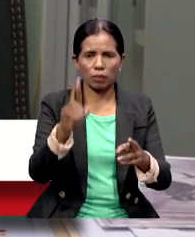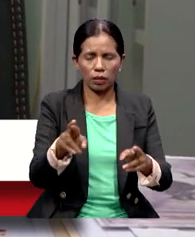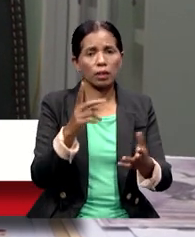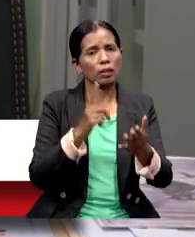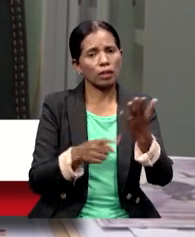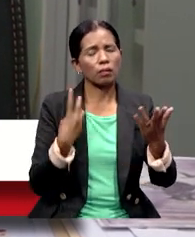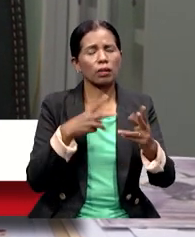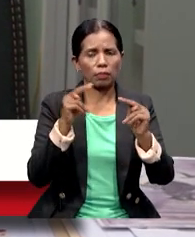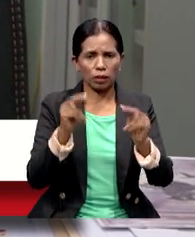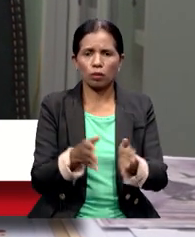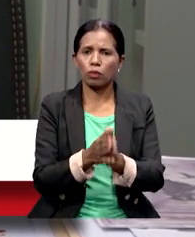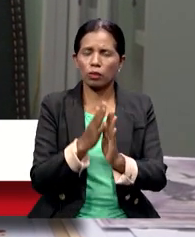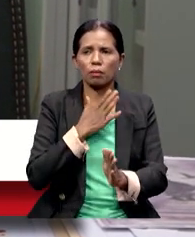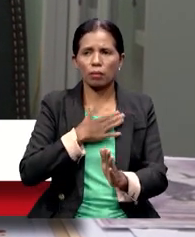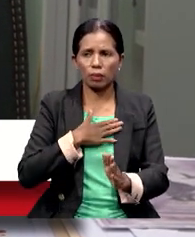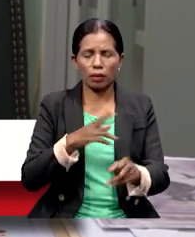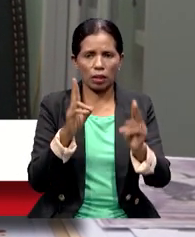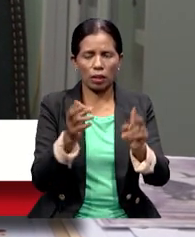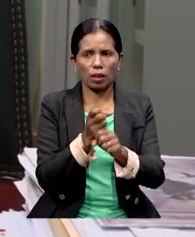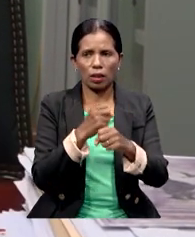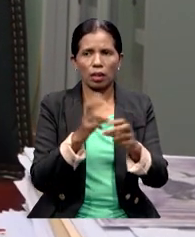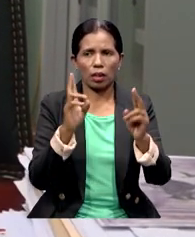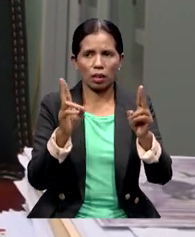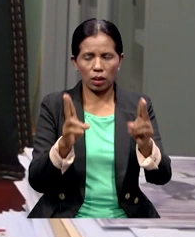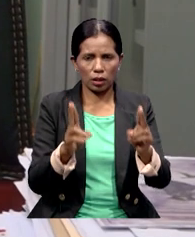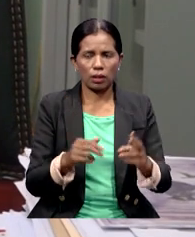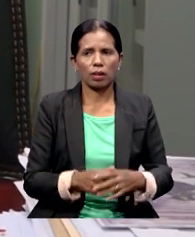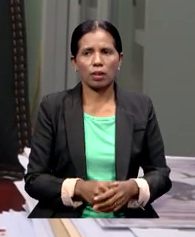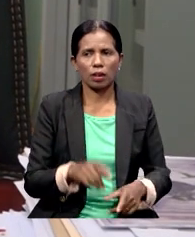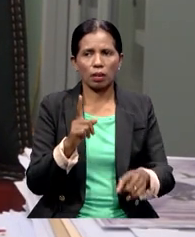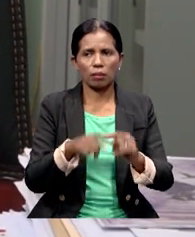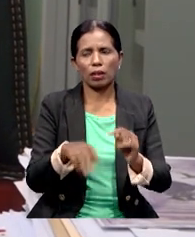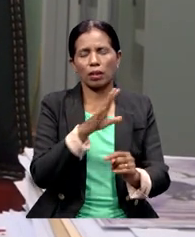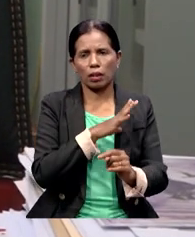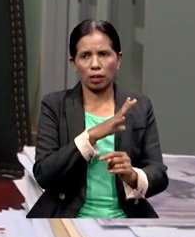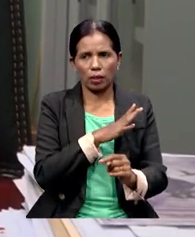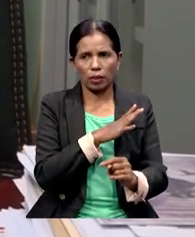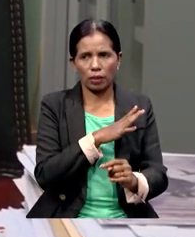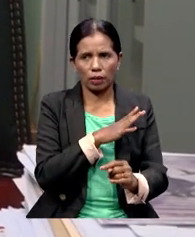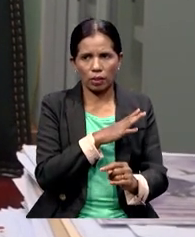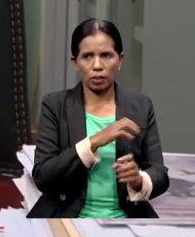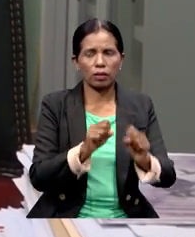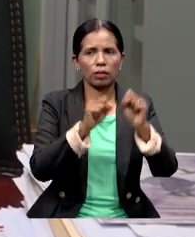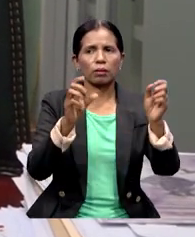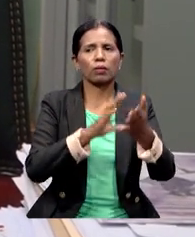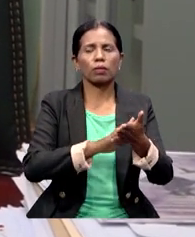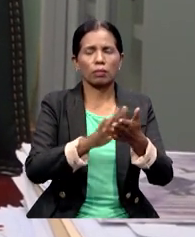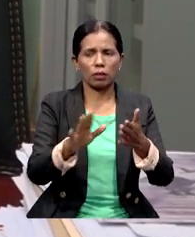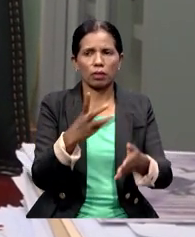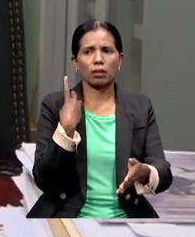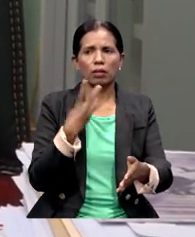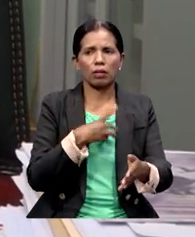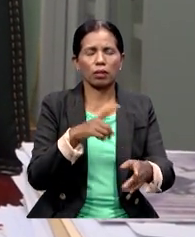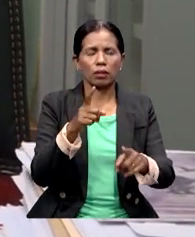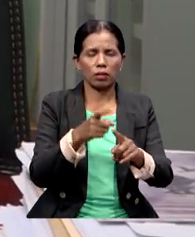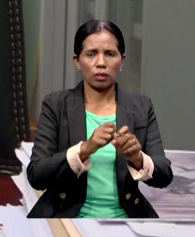me vita uso favor para ser ver acelera halo RNA né acelera la bele fali hein fali sábado domingo então no ou fim de semana